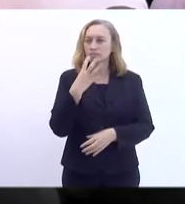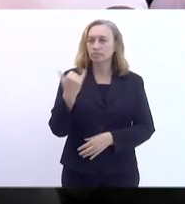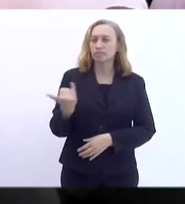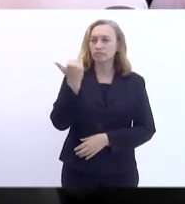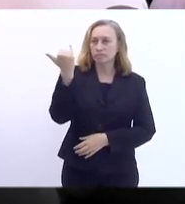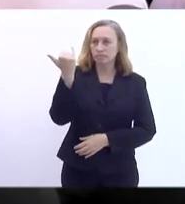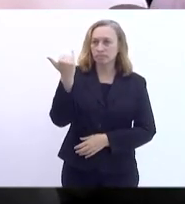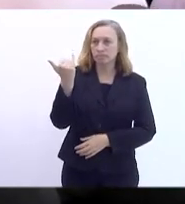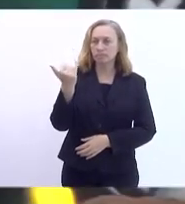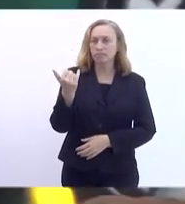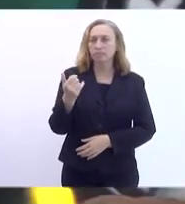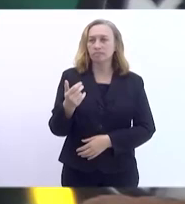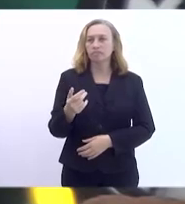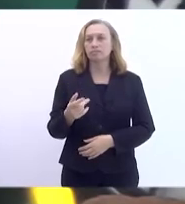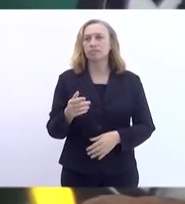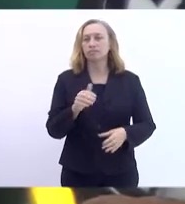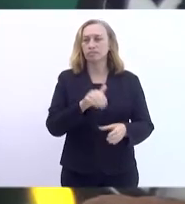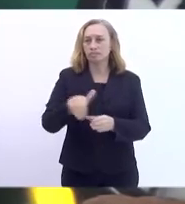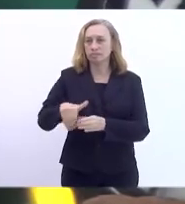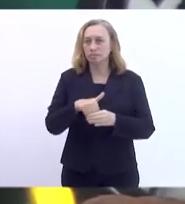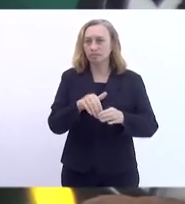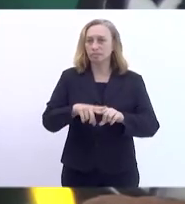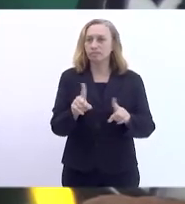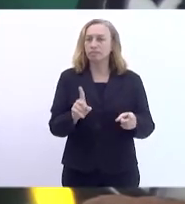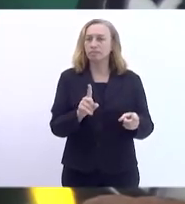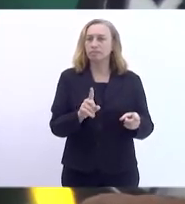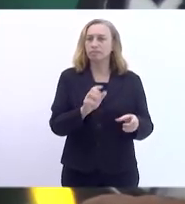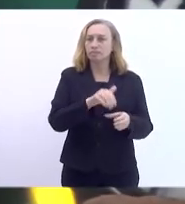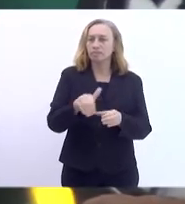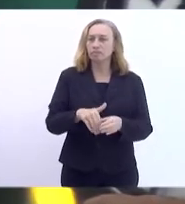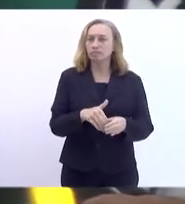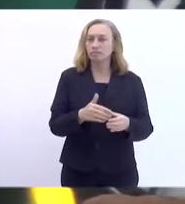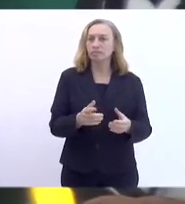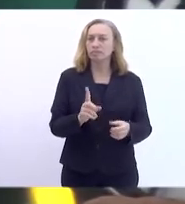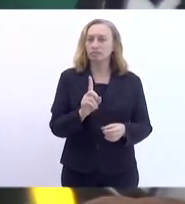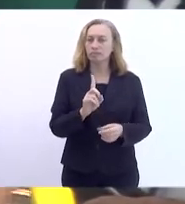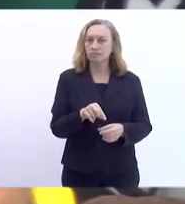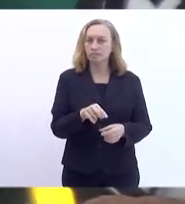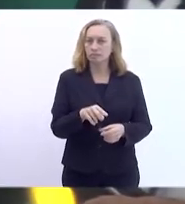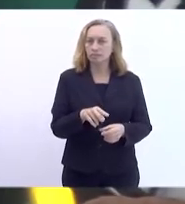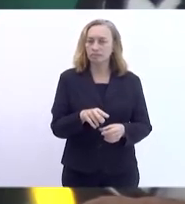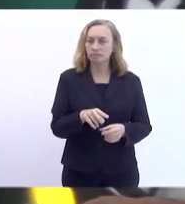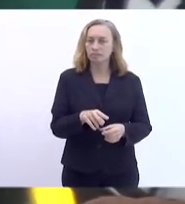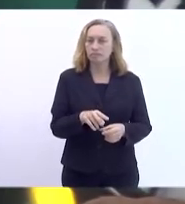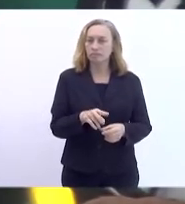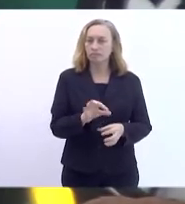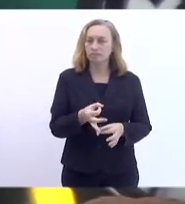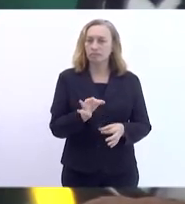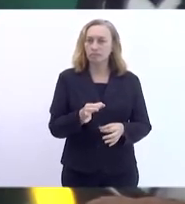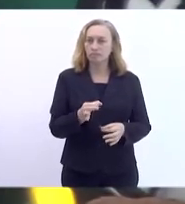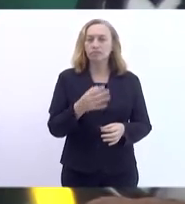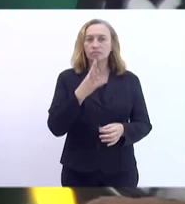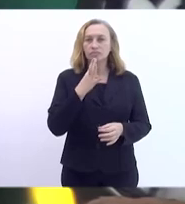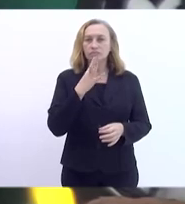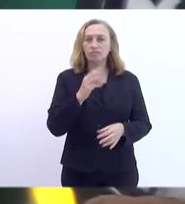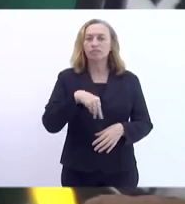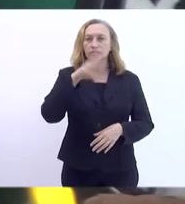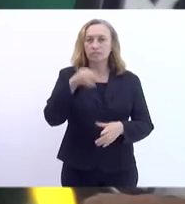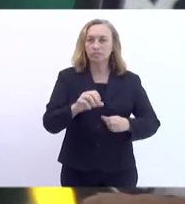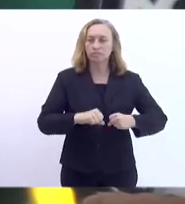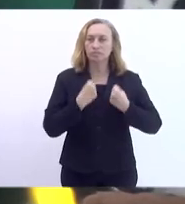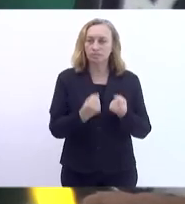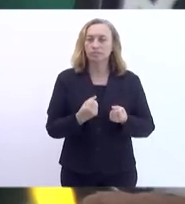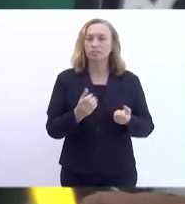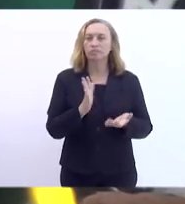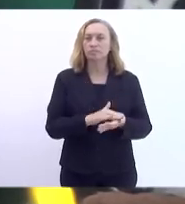sempre importante que pedem está no ano eleitoral mas o voto é consequência a gente e entre os colegas daqueles que efetivamente se dedico